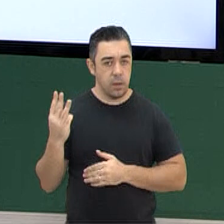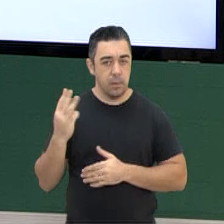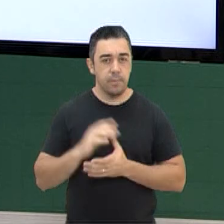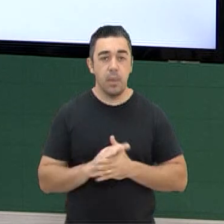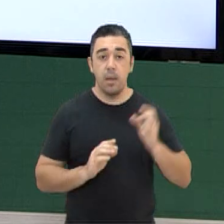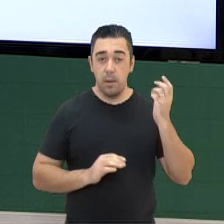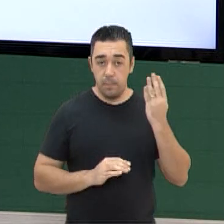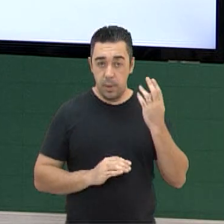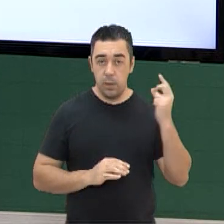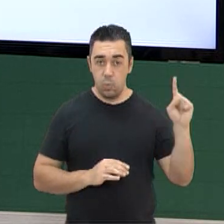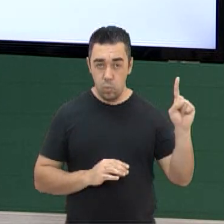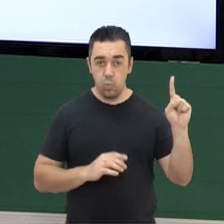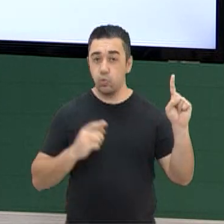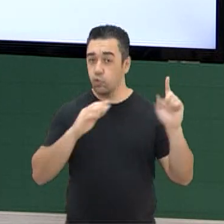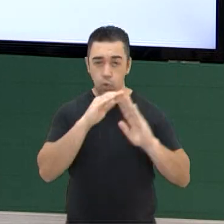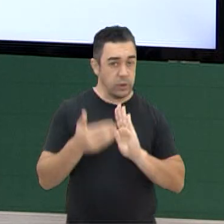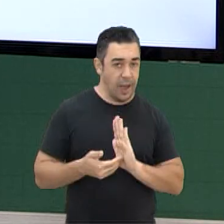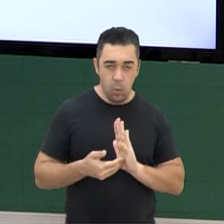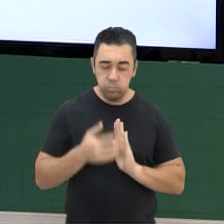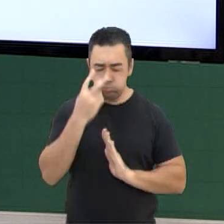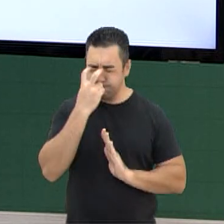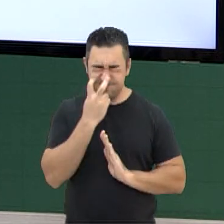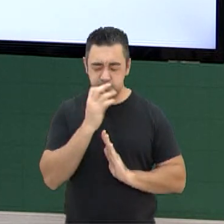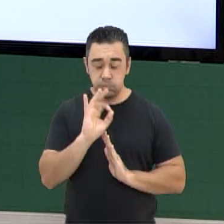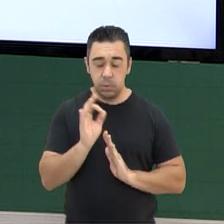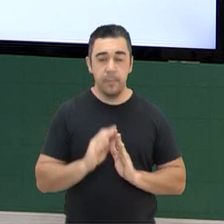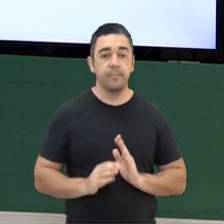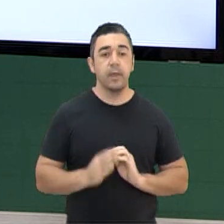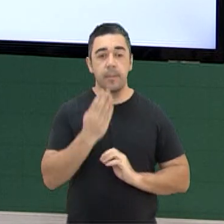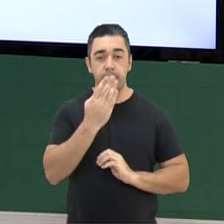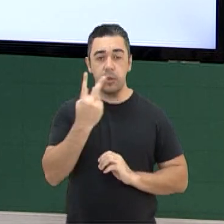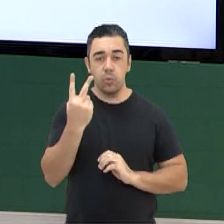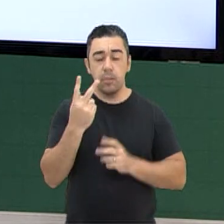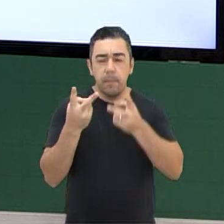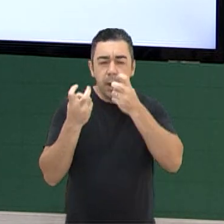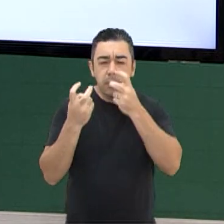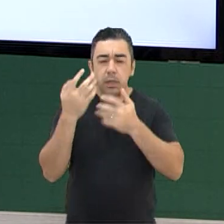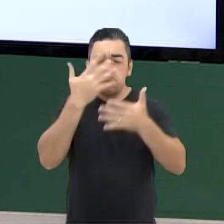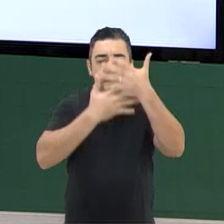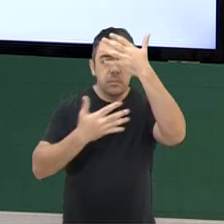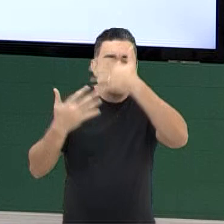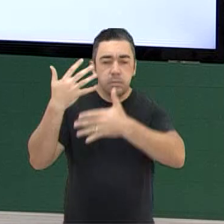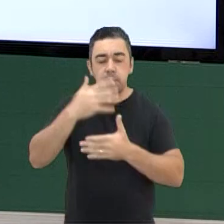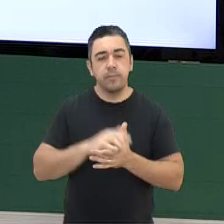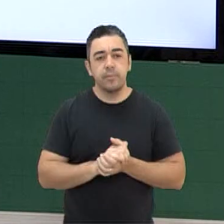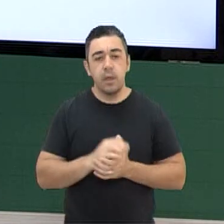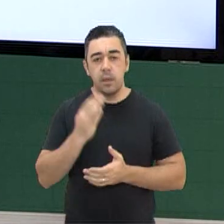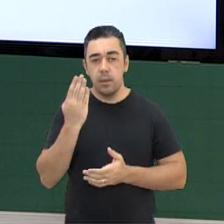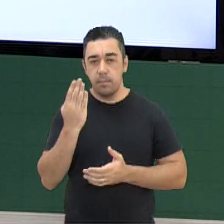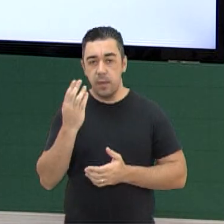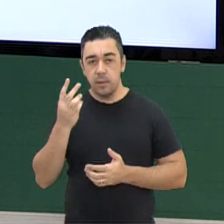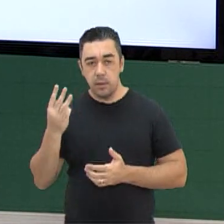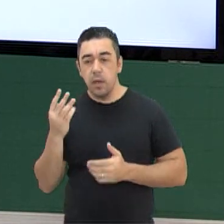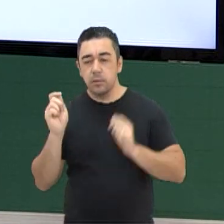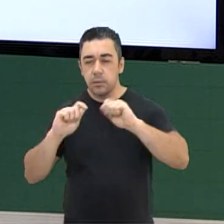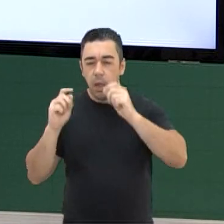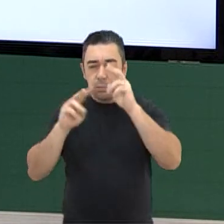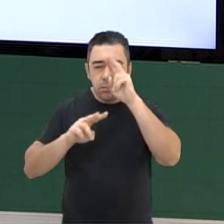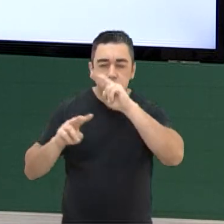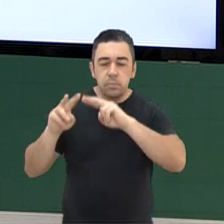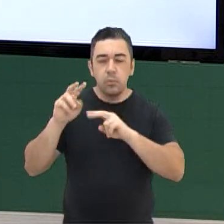se refere ao cego total, B2, percepção de vultos, e B3, conseguem definir